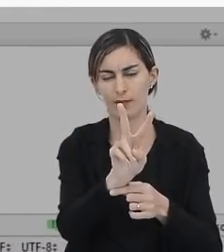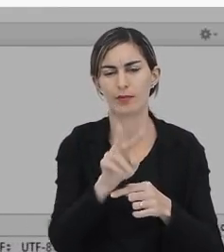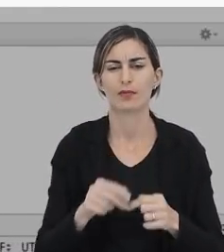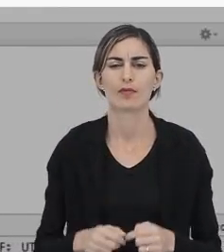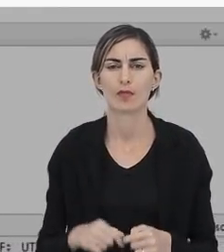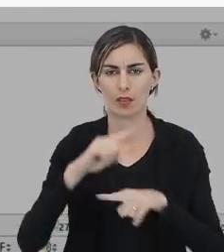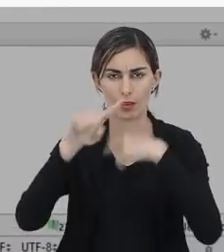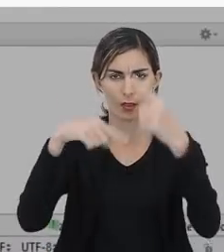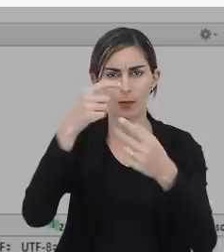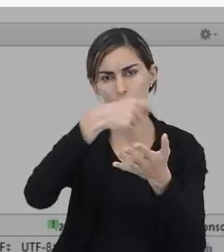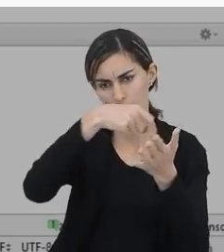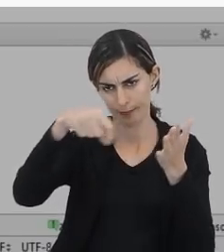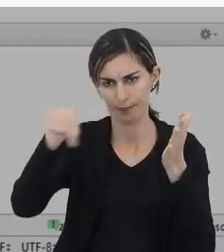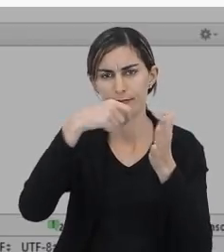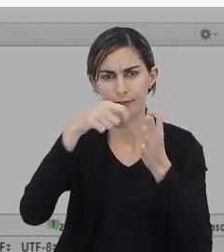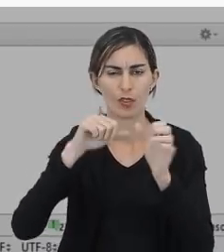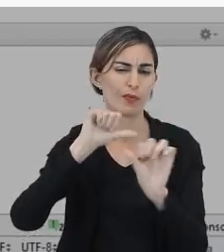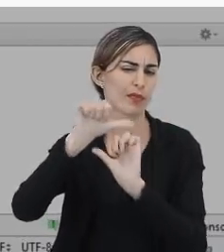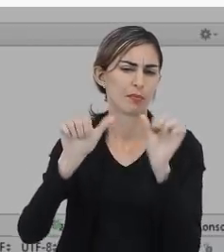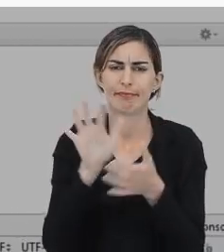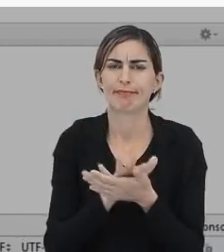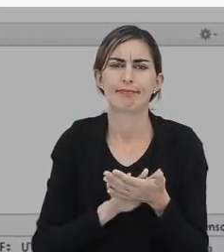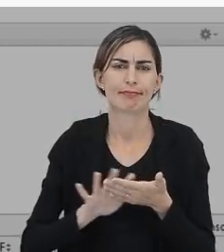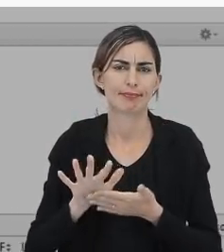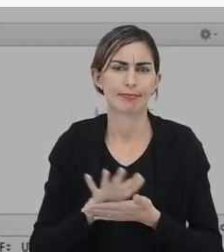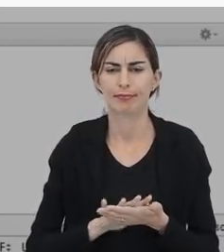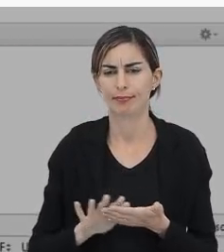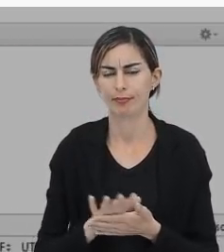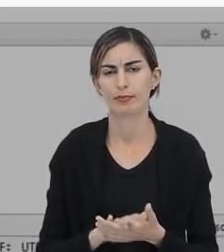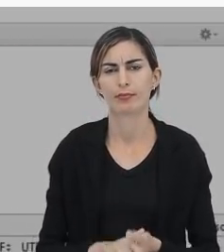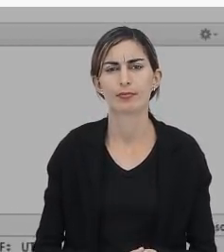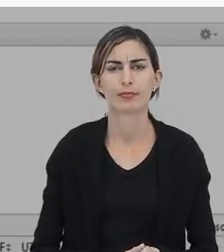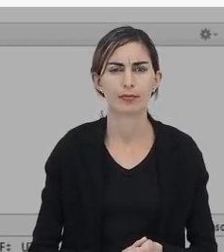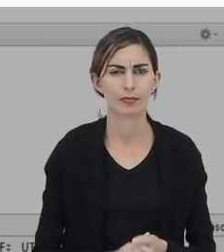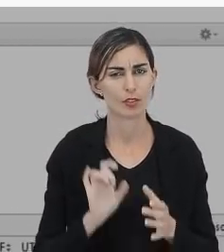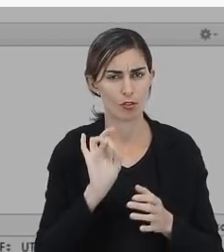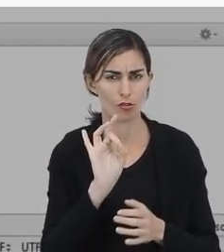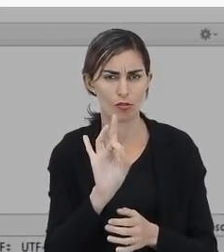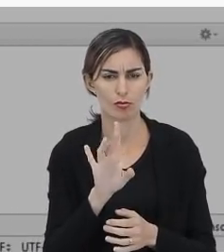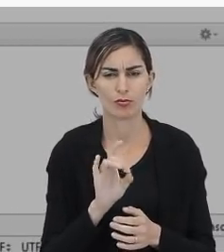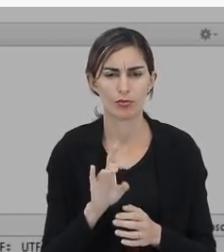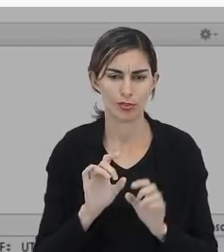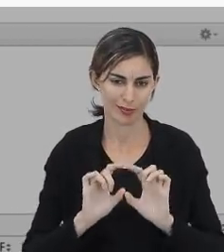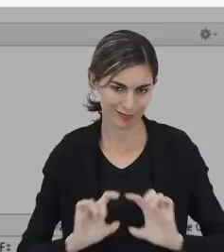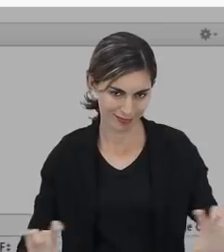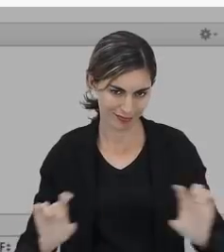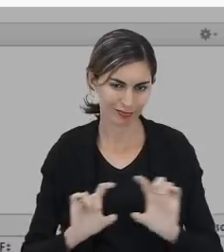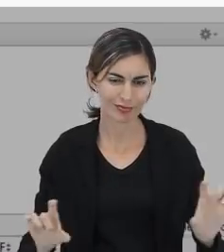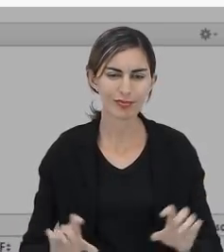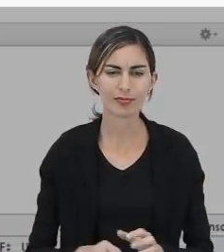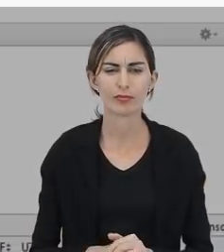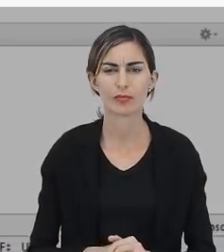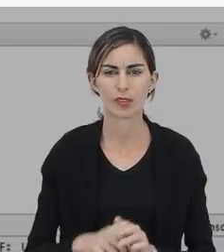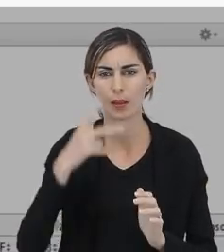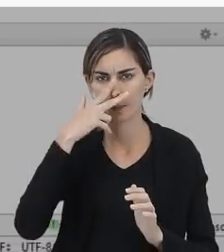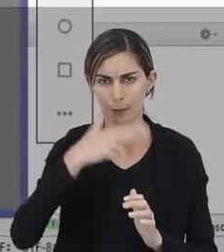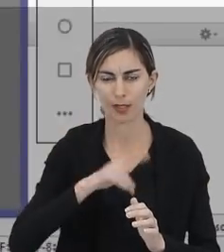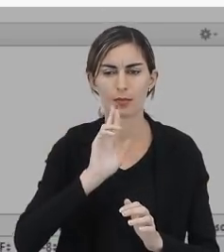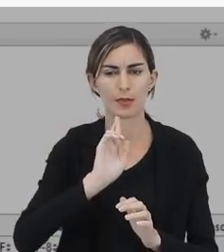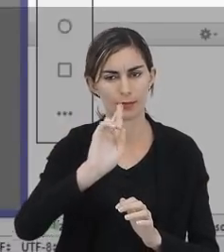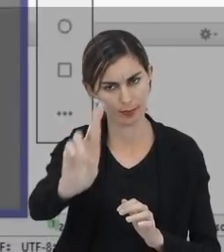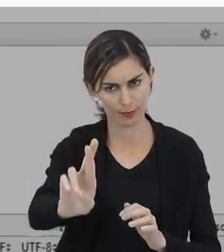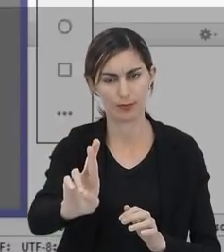vai ser escrito. Não vai mudar nada. A não ser o algoritmo, né? A gente consegue o mesmo